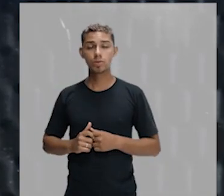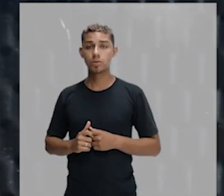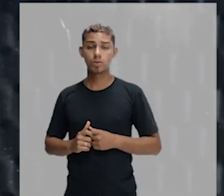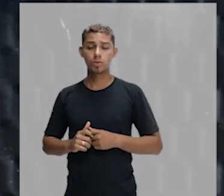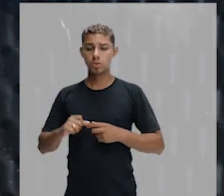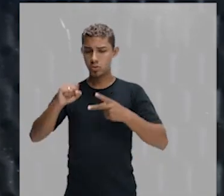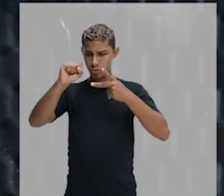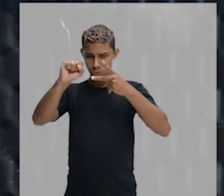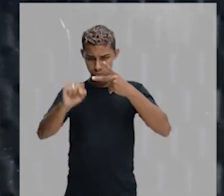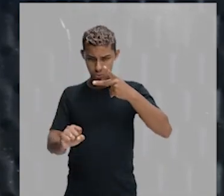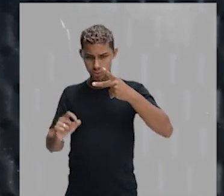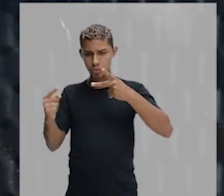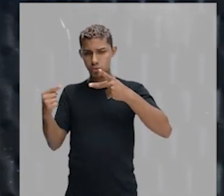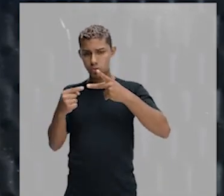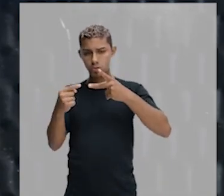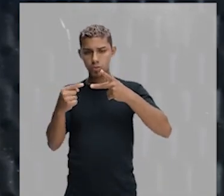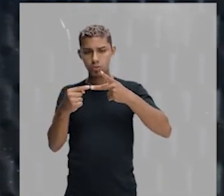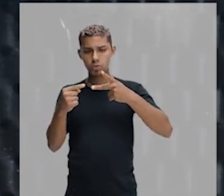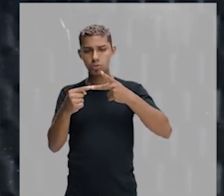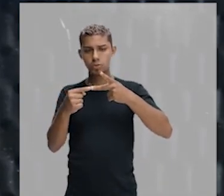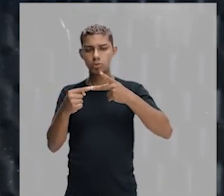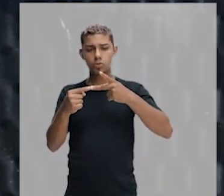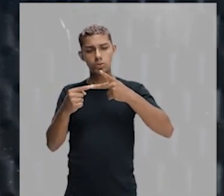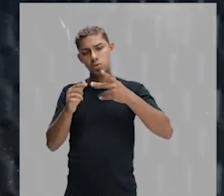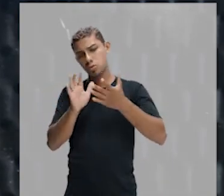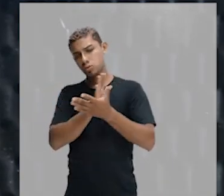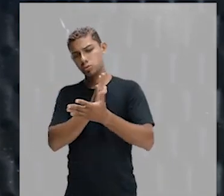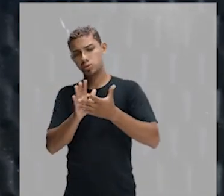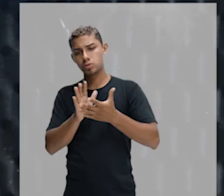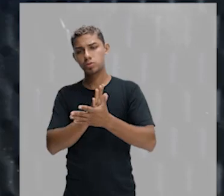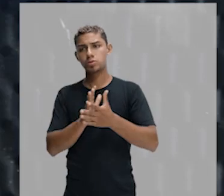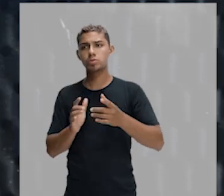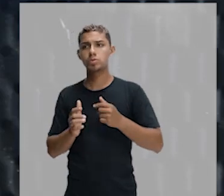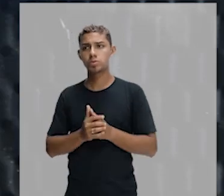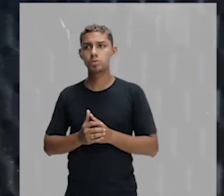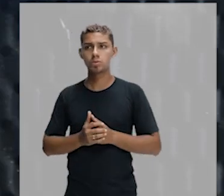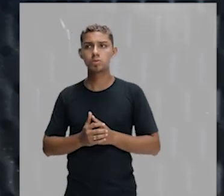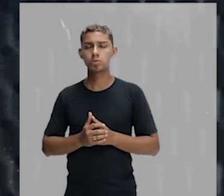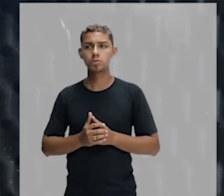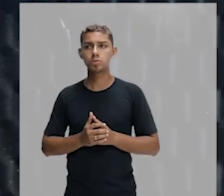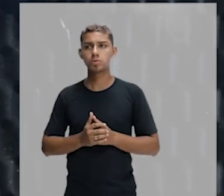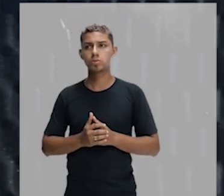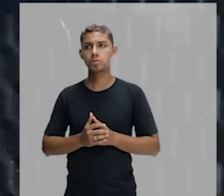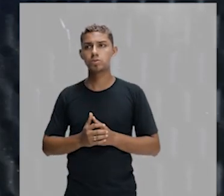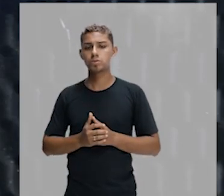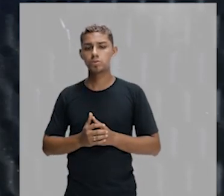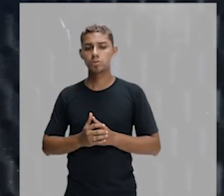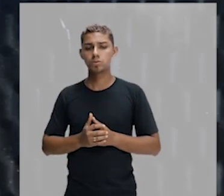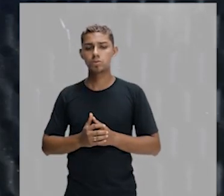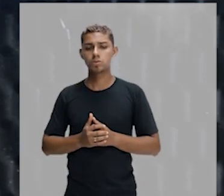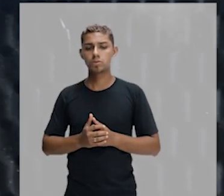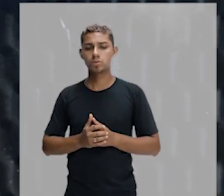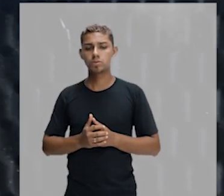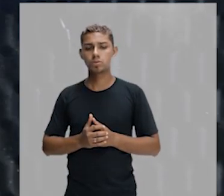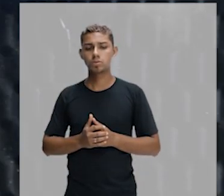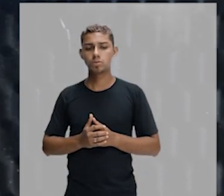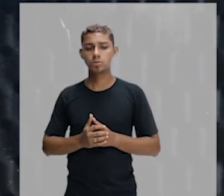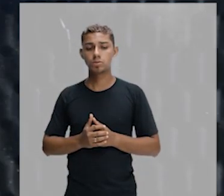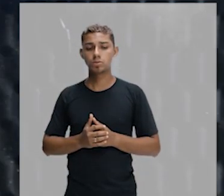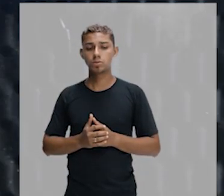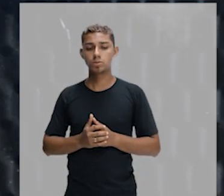sul, que é onde nós estamos, existem algumas constelações que elas também são só nós, certo?